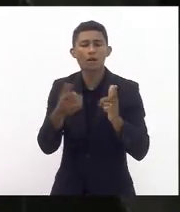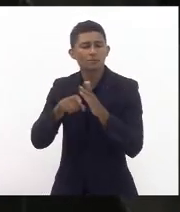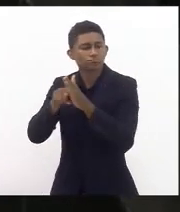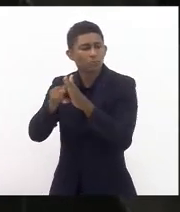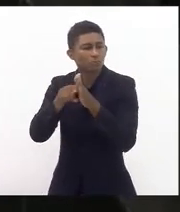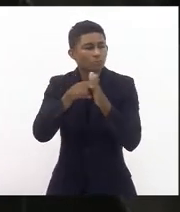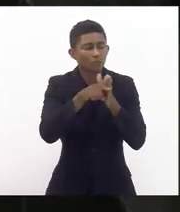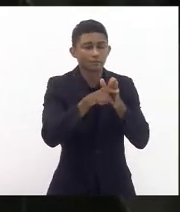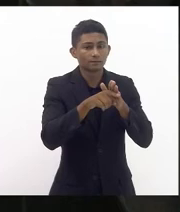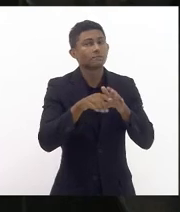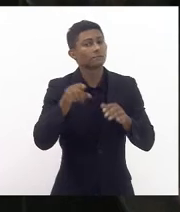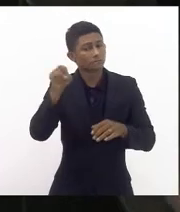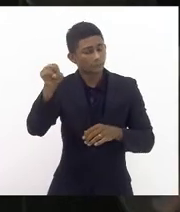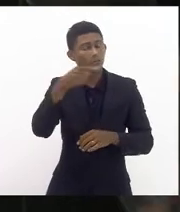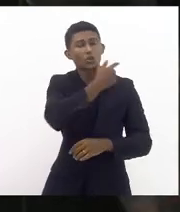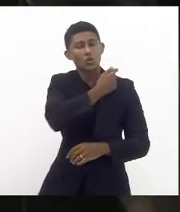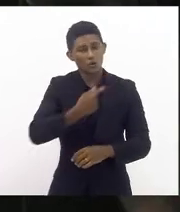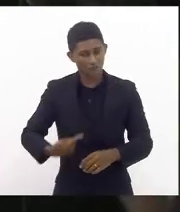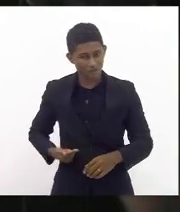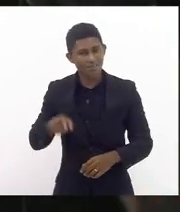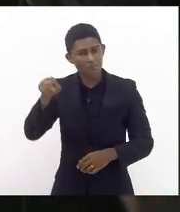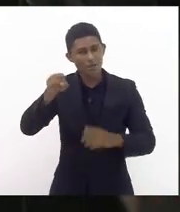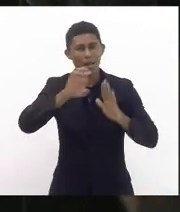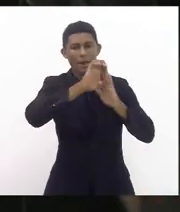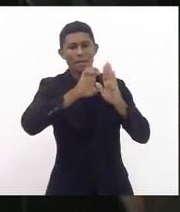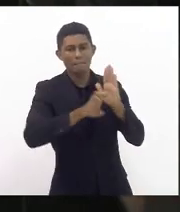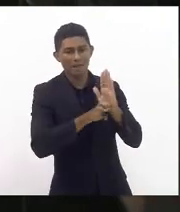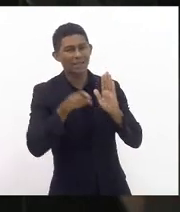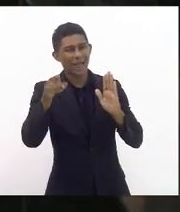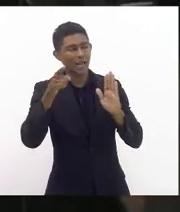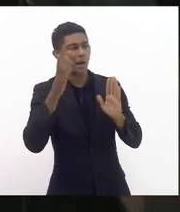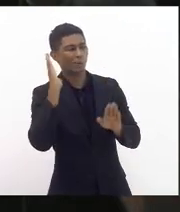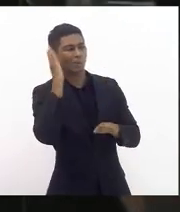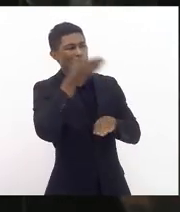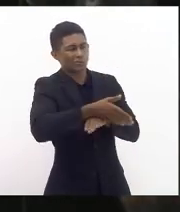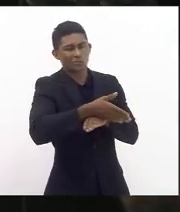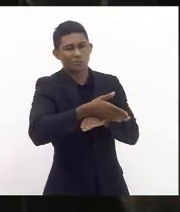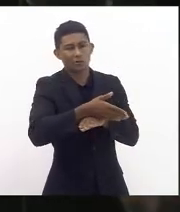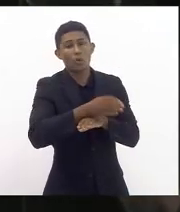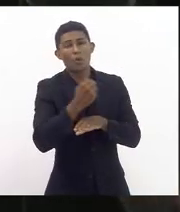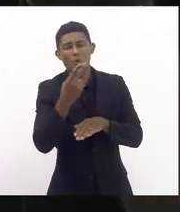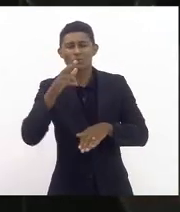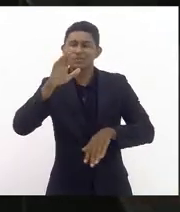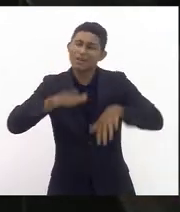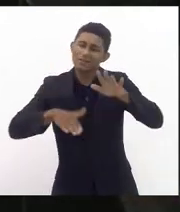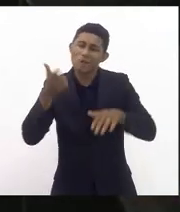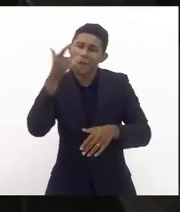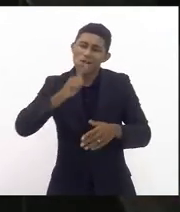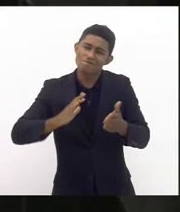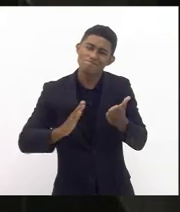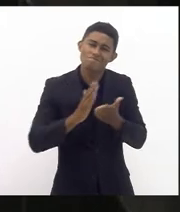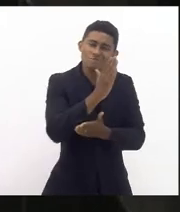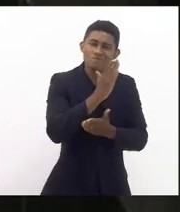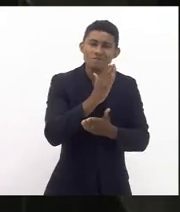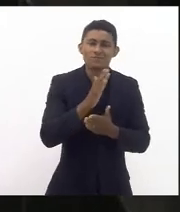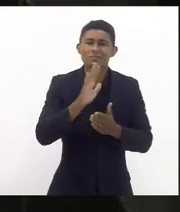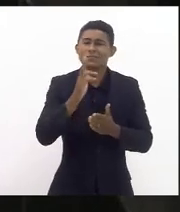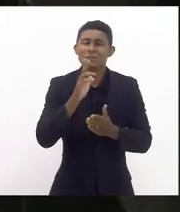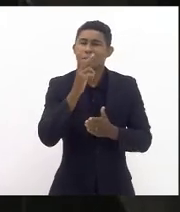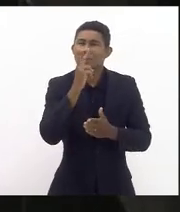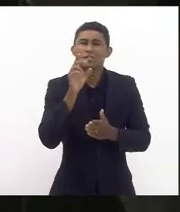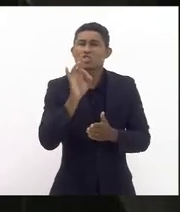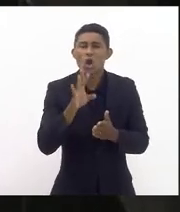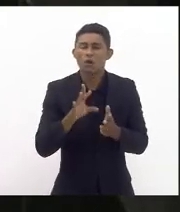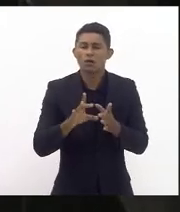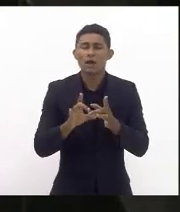ou tenta derrubar essa emenda ou, no máximo, nós conseguimos aprová-la em caráter meramente autorizativo.